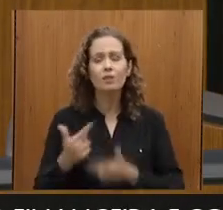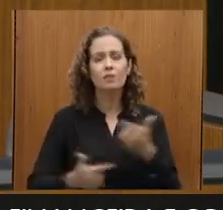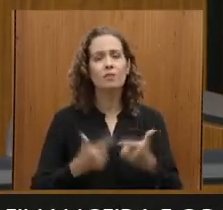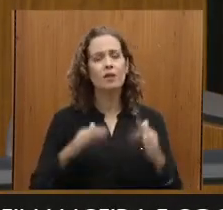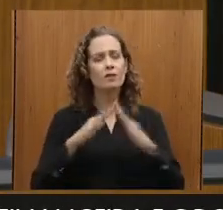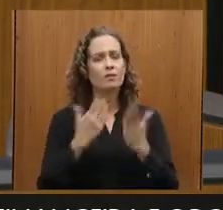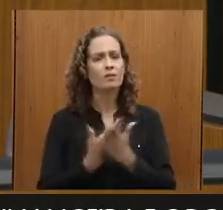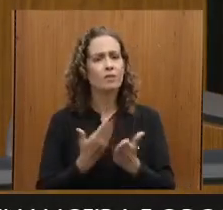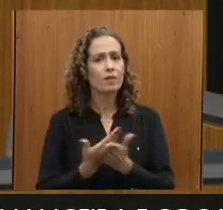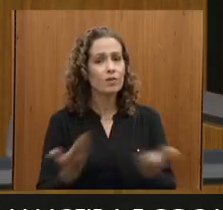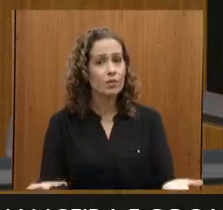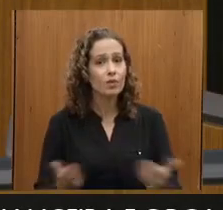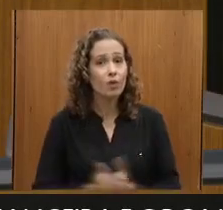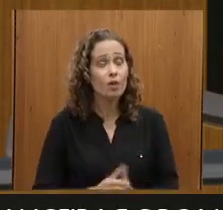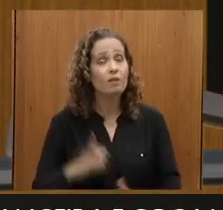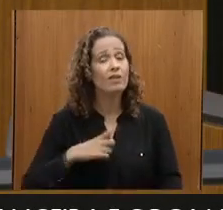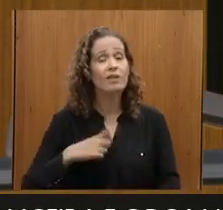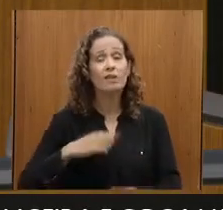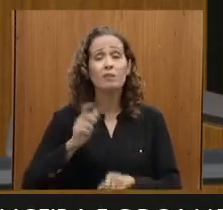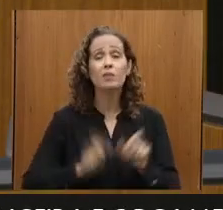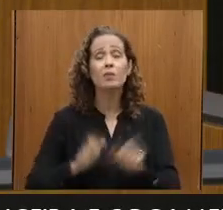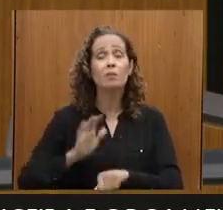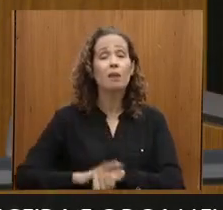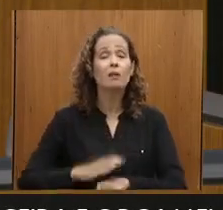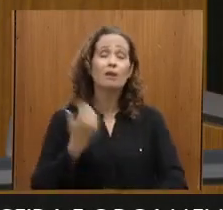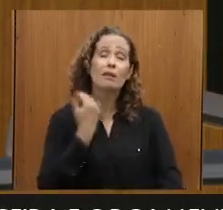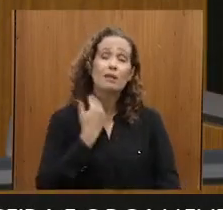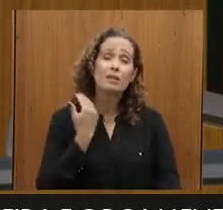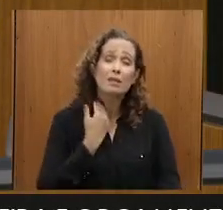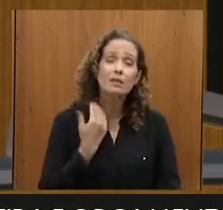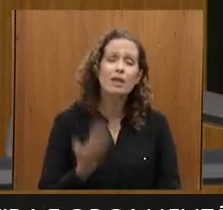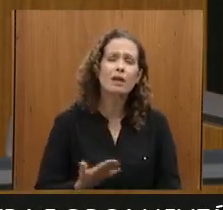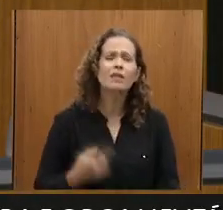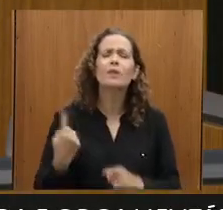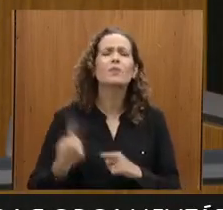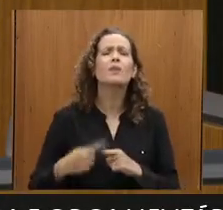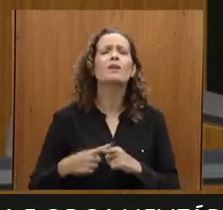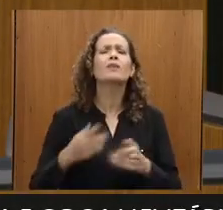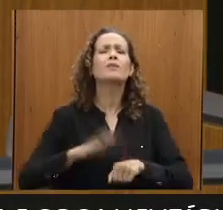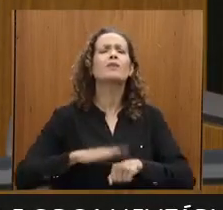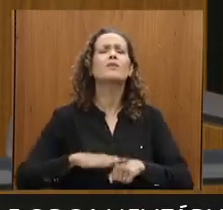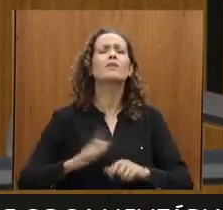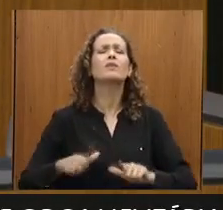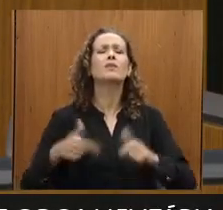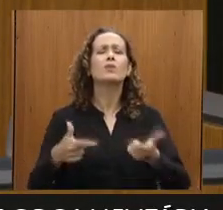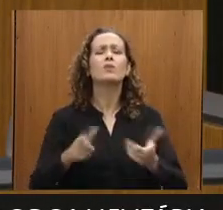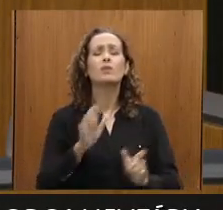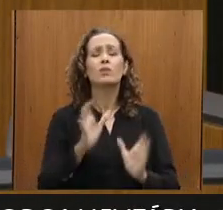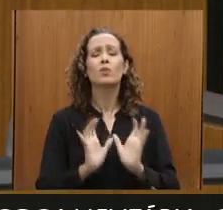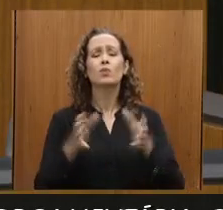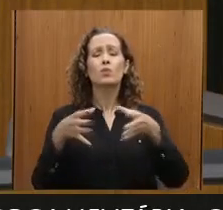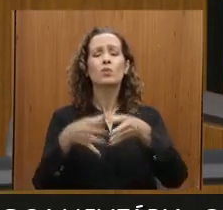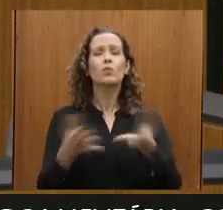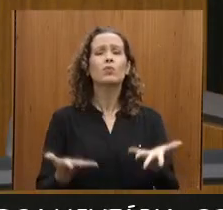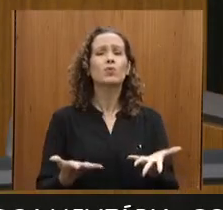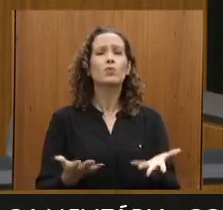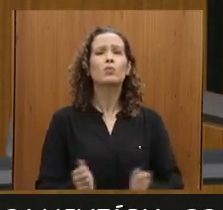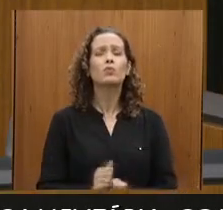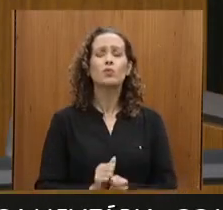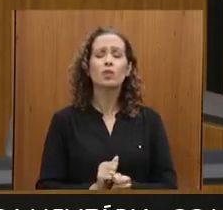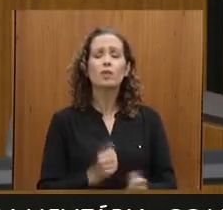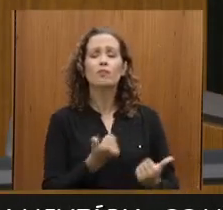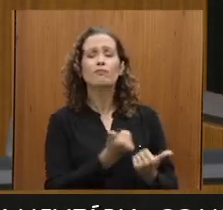vai trazer pessoas mais cansadas, mais desgastadas. Para que vocês estão fazendo isso com as auxiliares de serviço? Eu não compreendo.